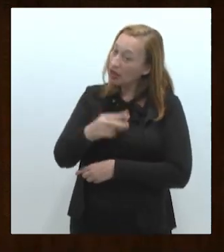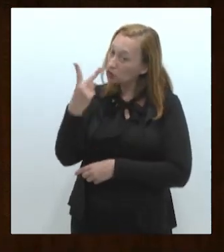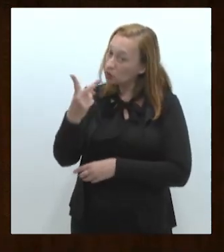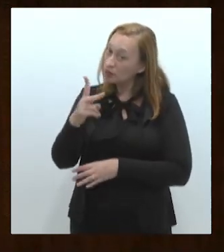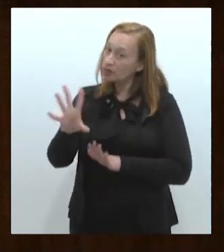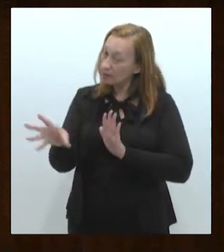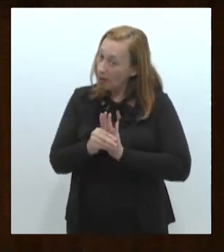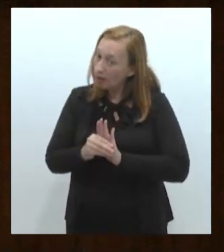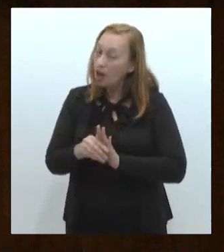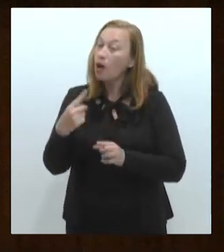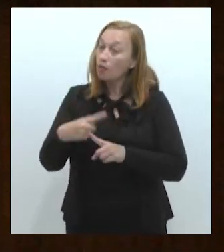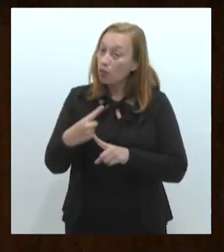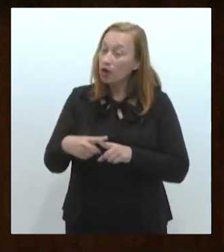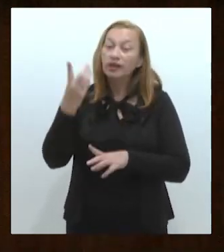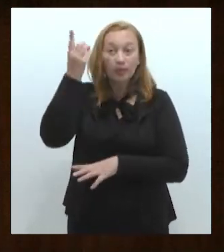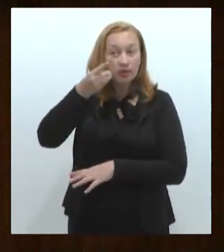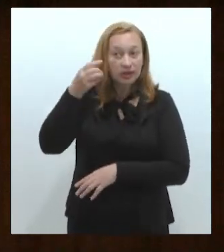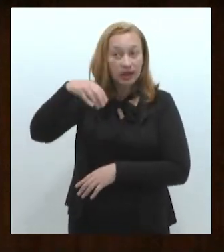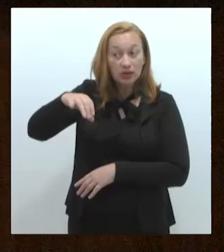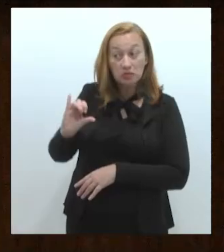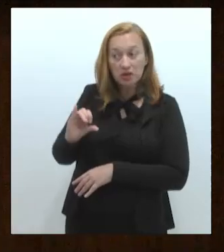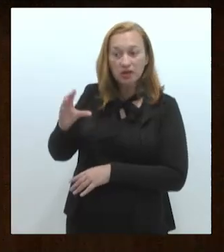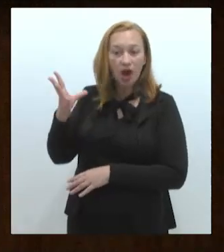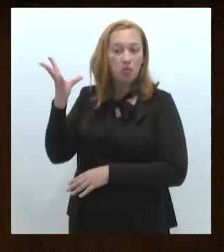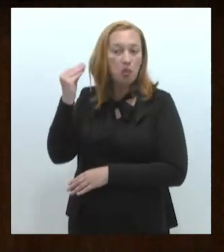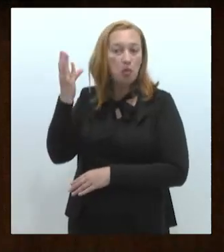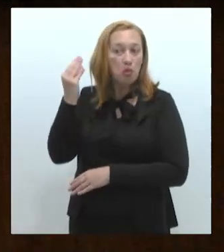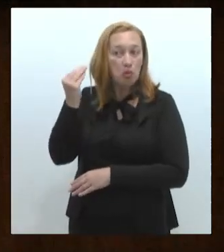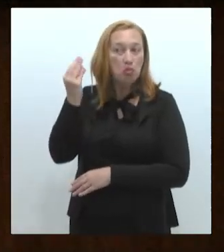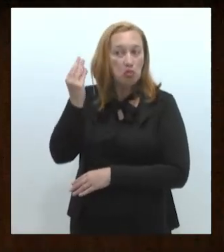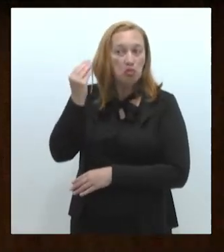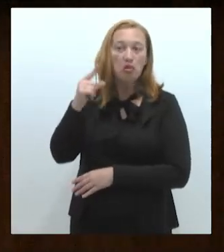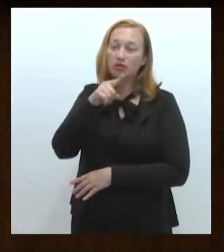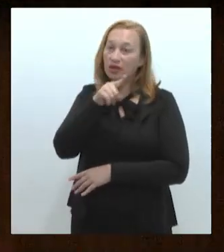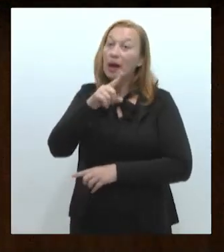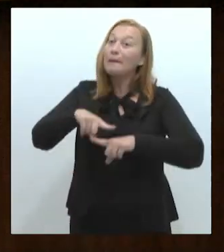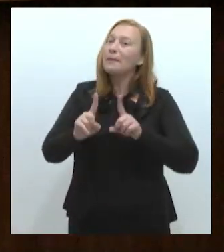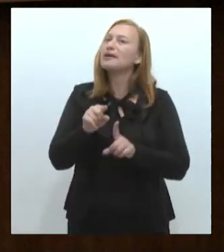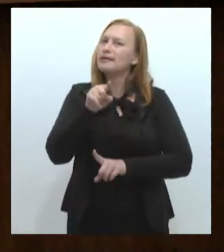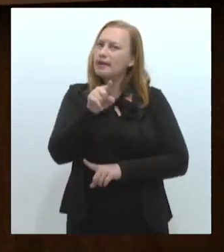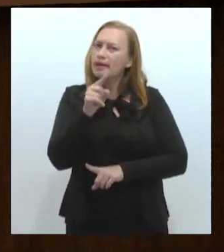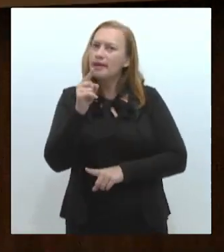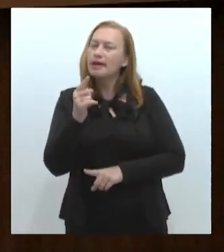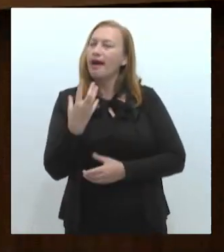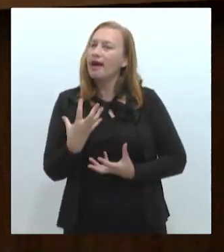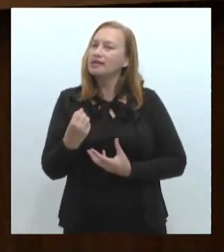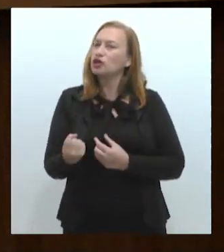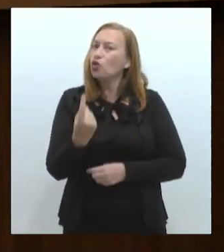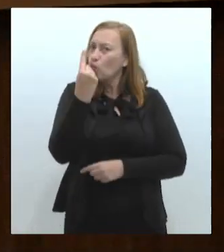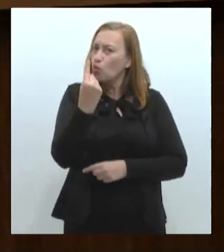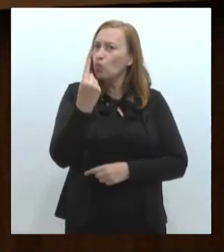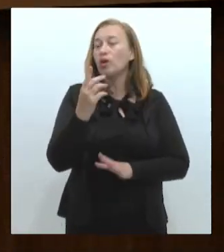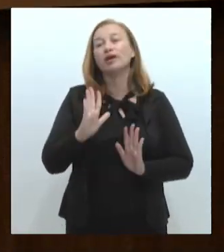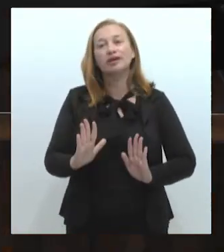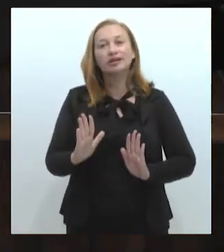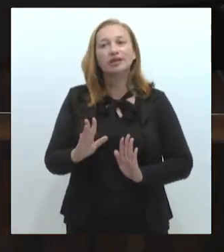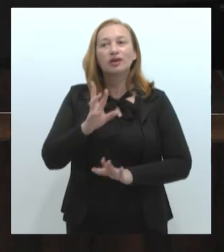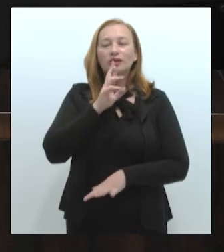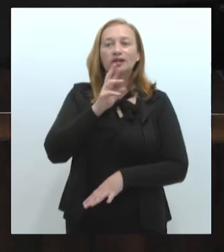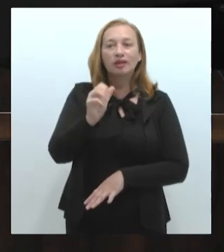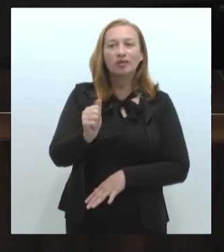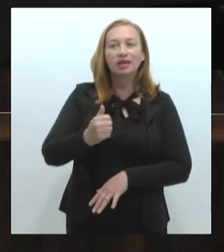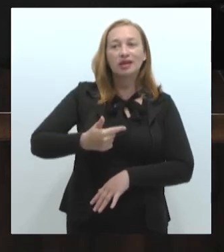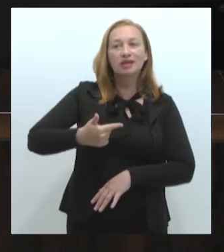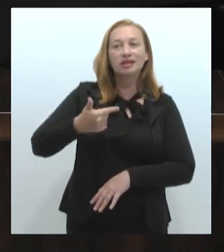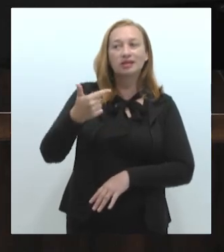Porque o deputado Carlos Mink está no ouvido dele, assim, mas como ele pelo menos acatou uma... Mas Amorim, esse segundo